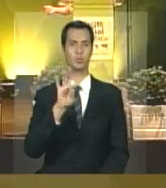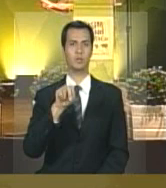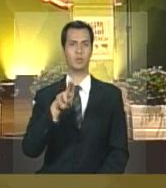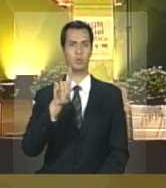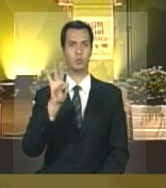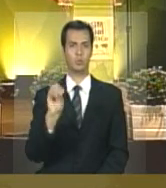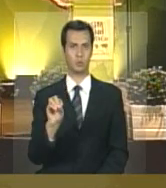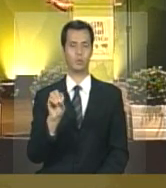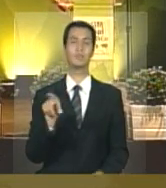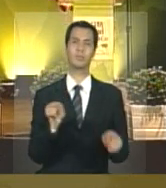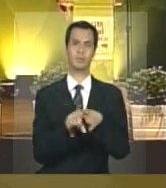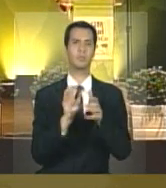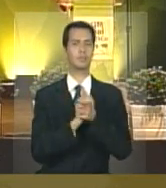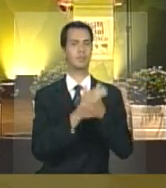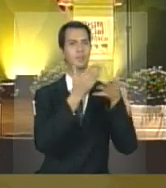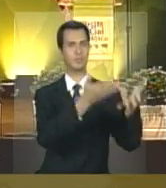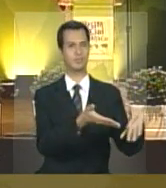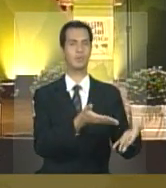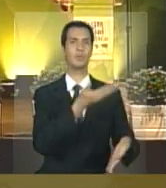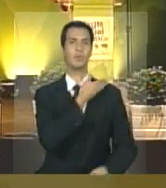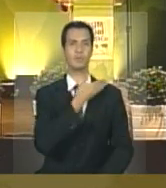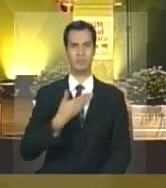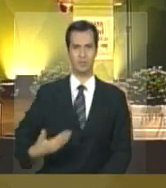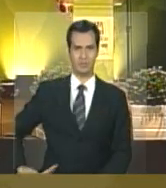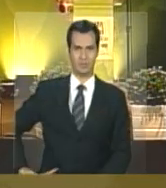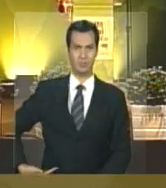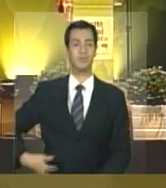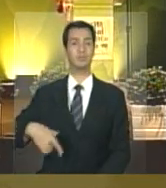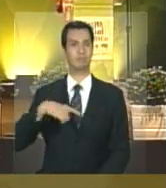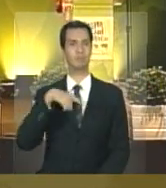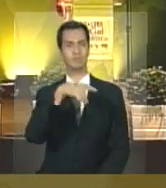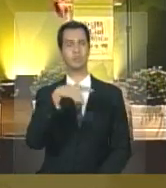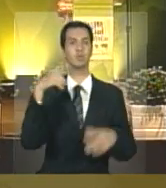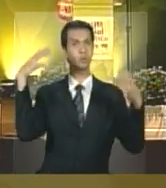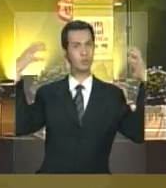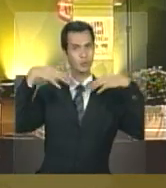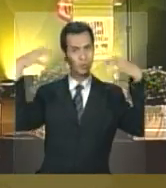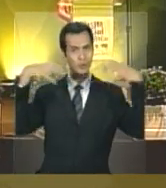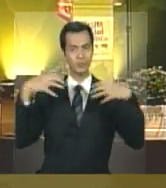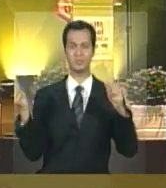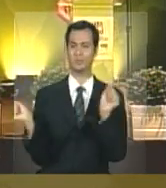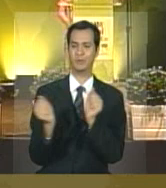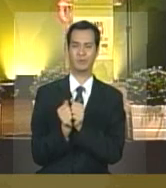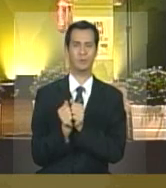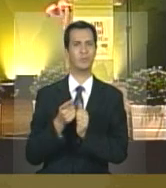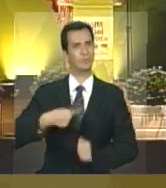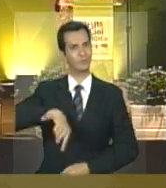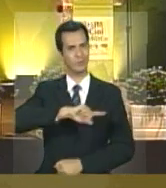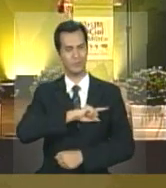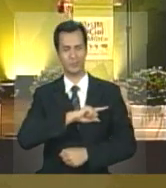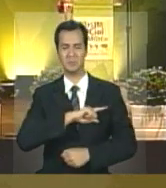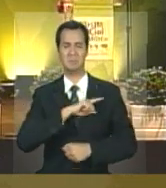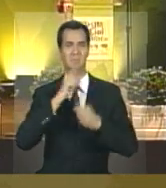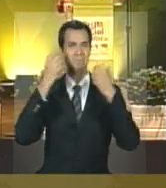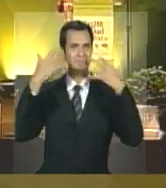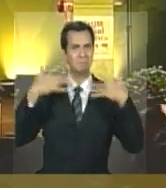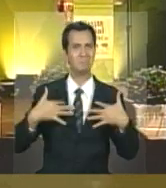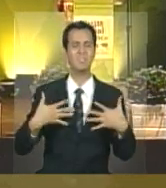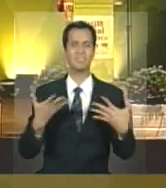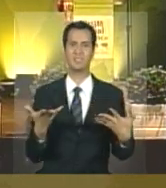chuva conosco nas ruas aqui no dia da abertura do Fórum Social